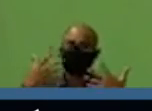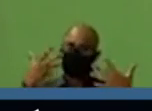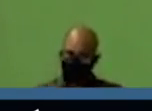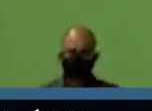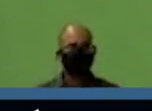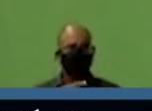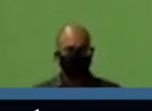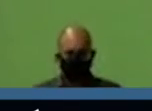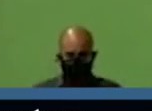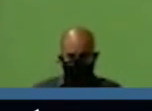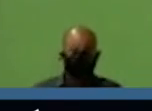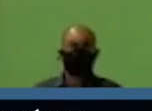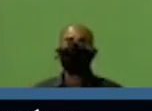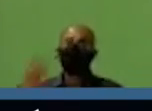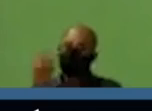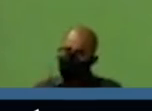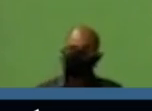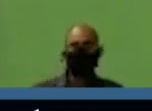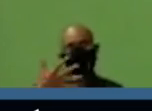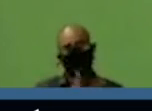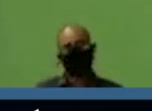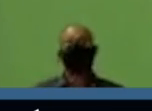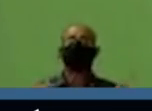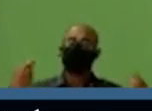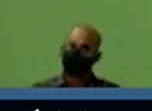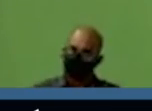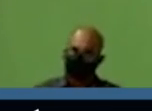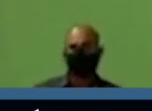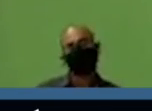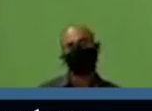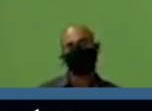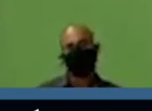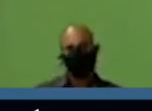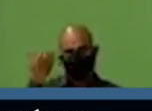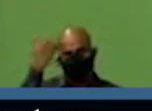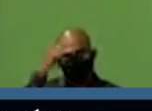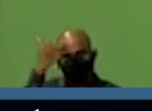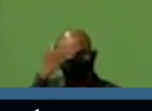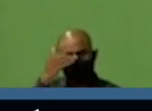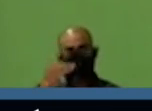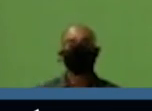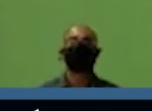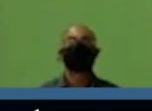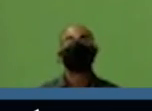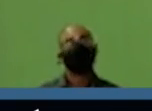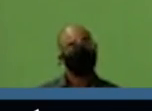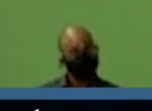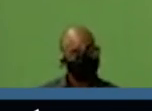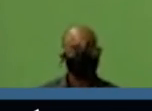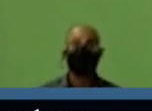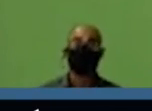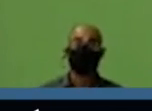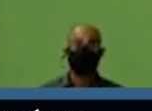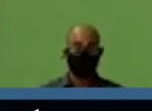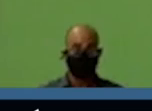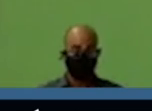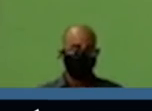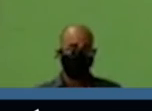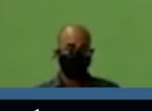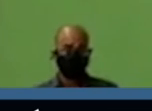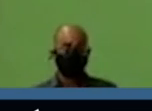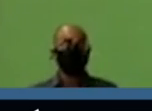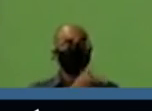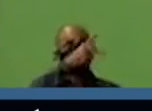Quanto tivermos de dose, essas doses precisam ser aplicadas. Então, pedimos aos